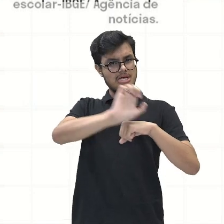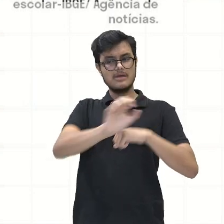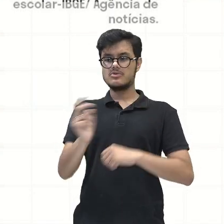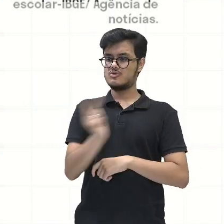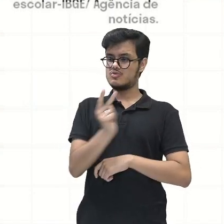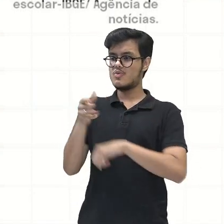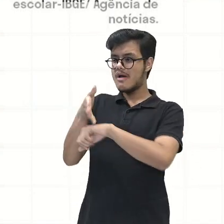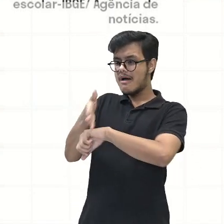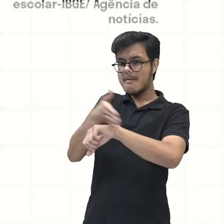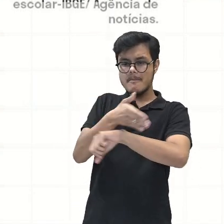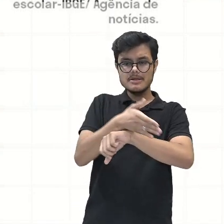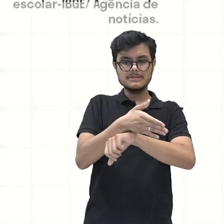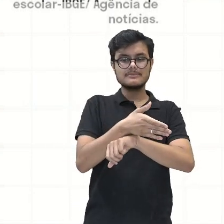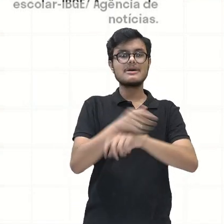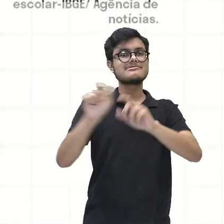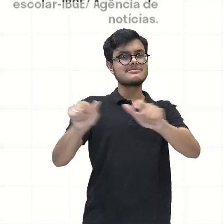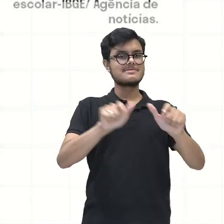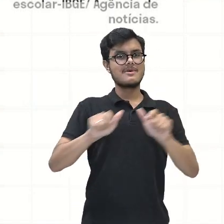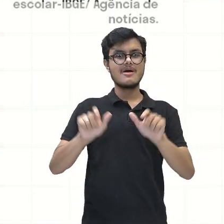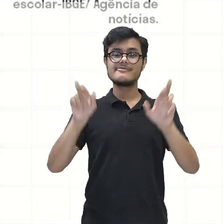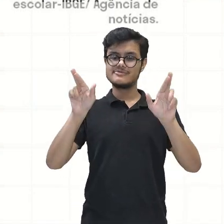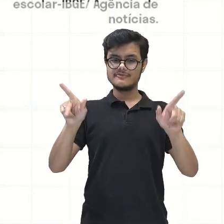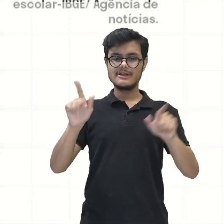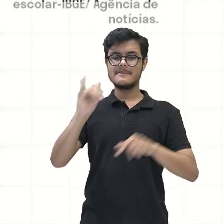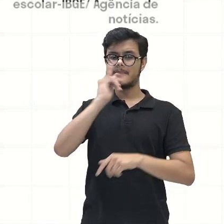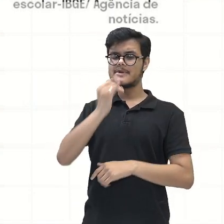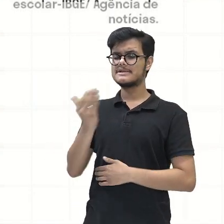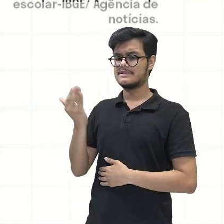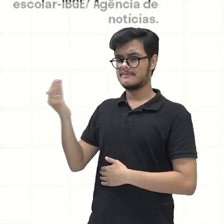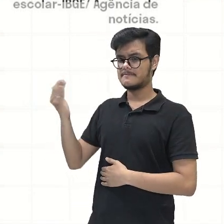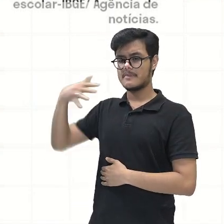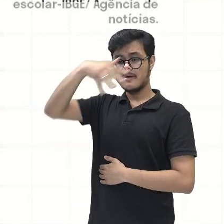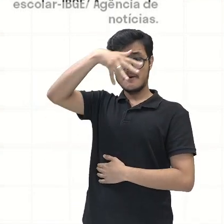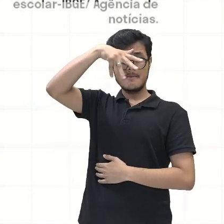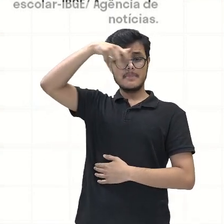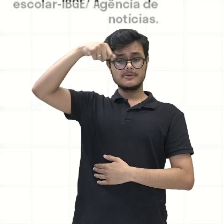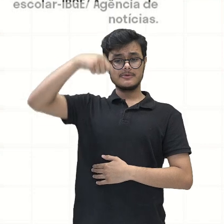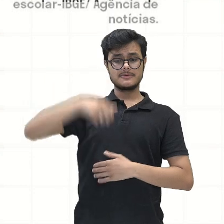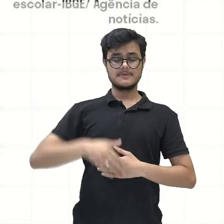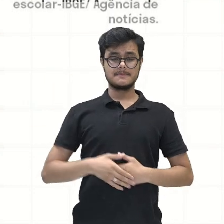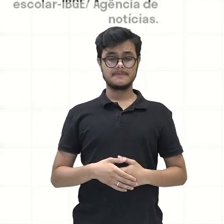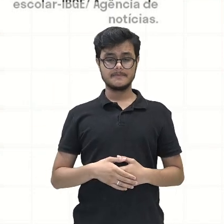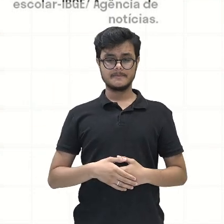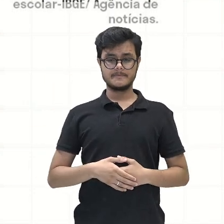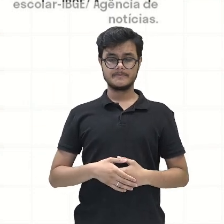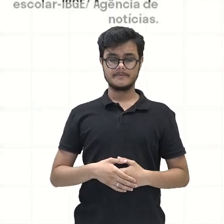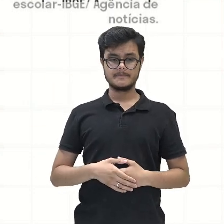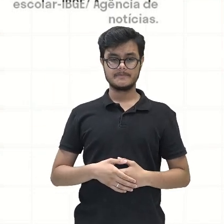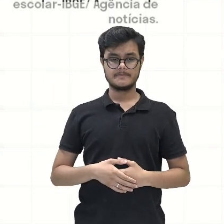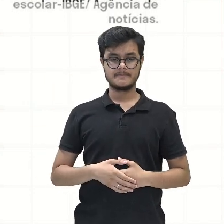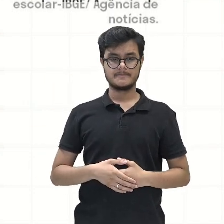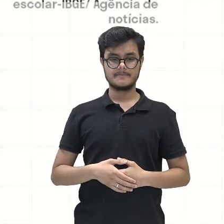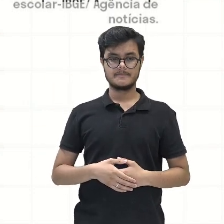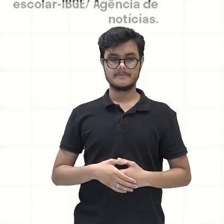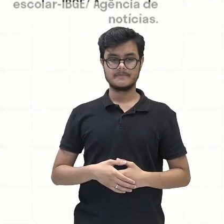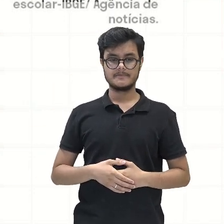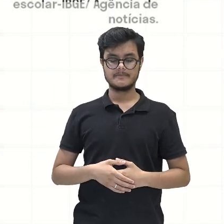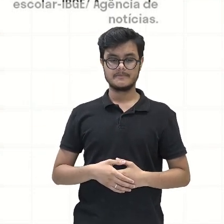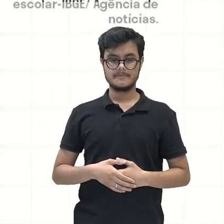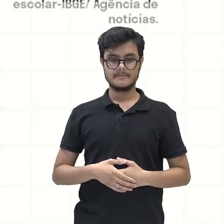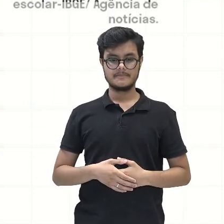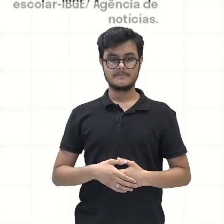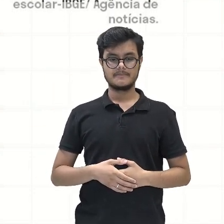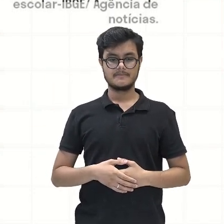vou colocar bem aqui de vermelho, várias linhas vermelhas, e aqui, nessa outra parte onde eu coloquei o X, o mesmo